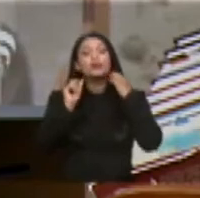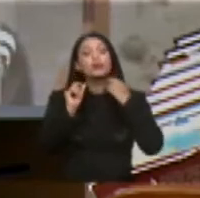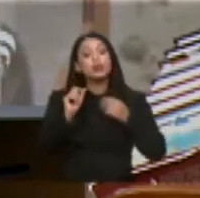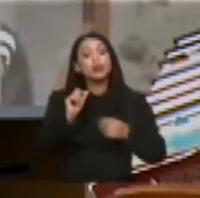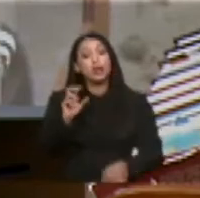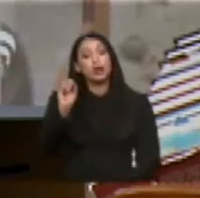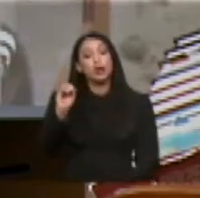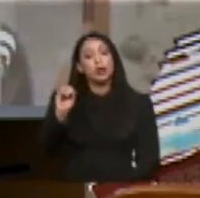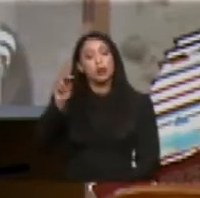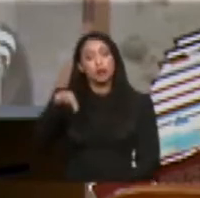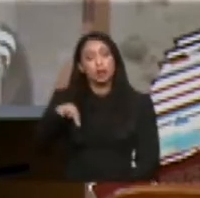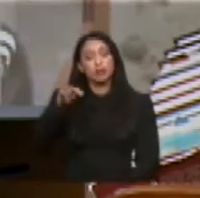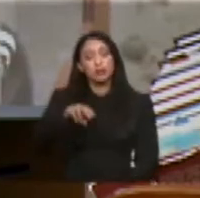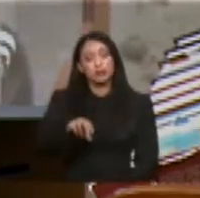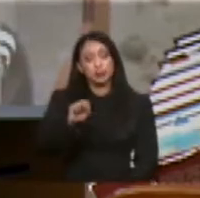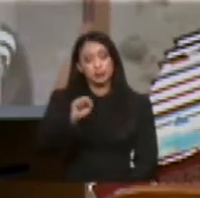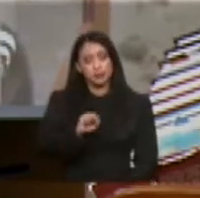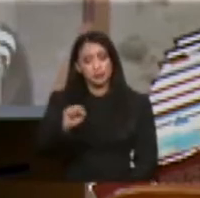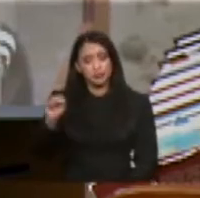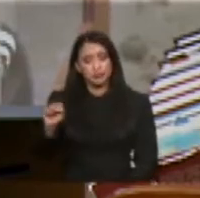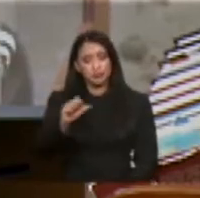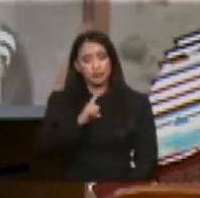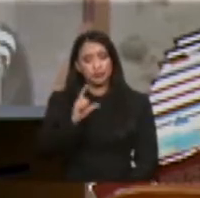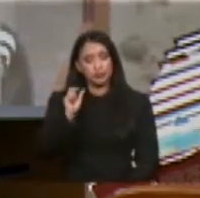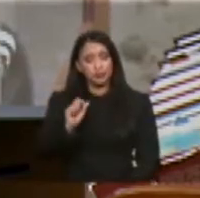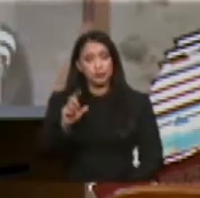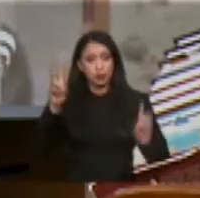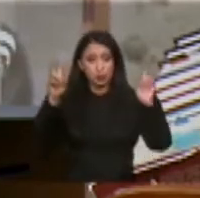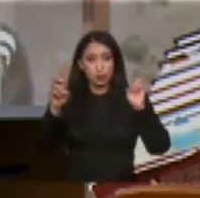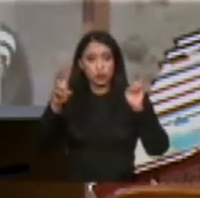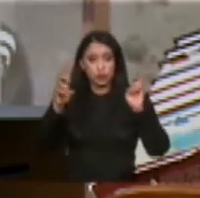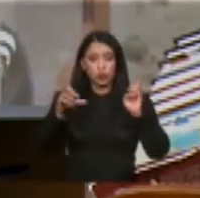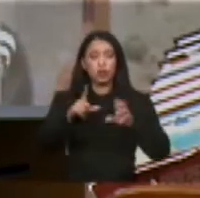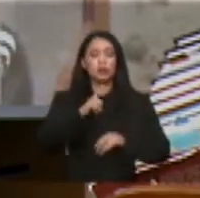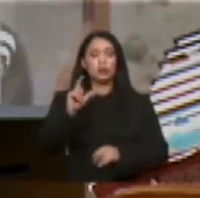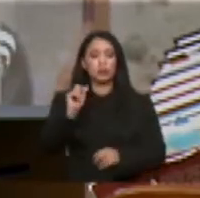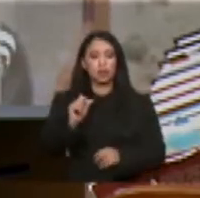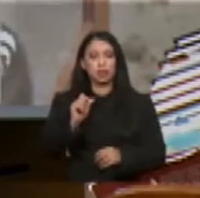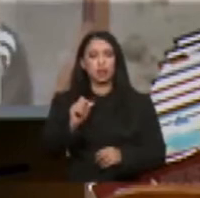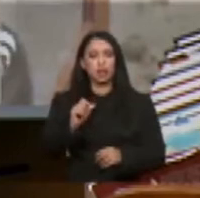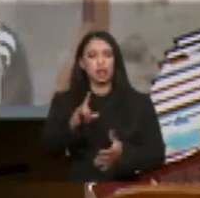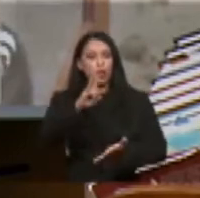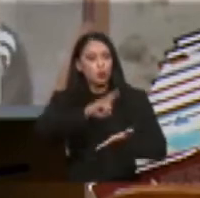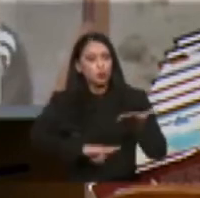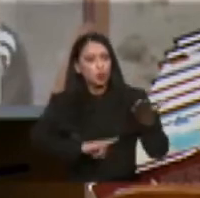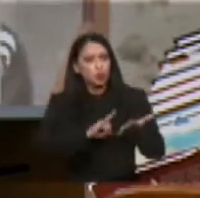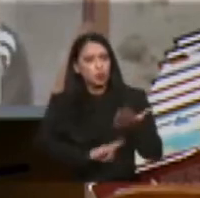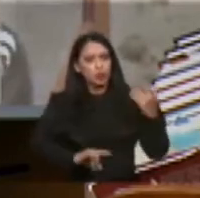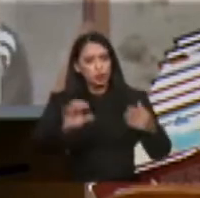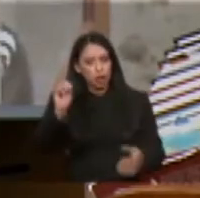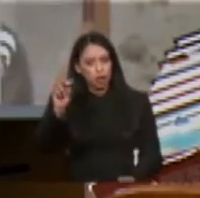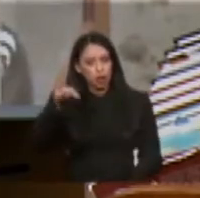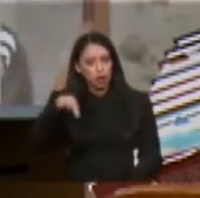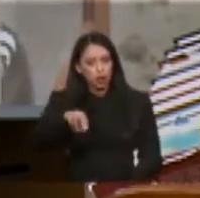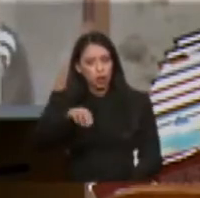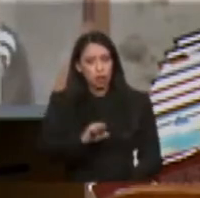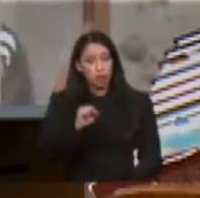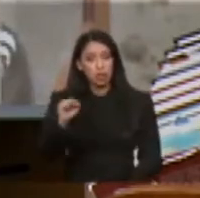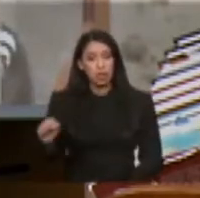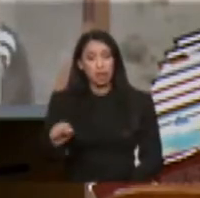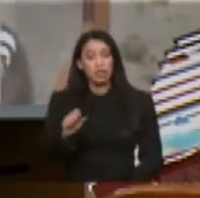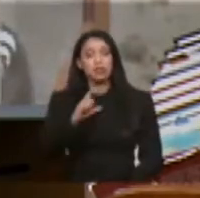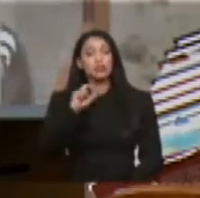recomendações da Organização Mundial da Saúde sobre o tema. E, segundo estabelece o próprio documento da OMS, as